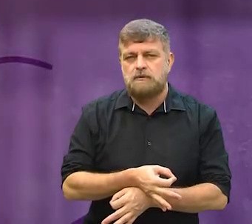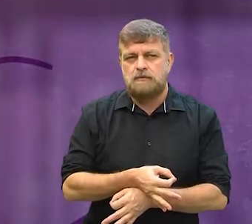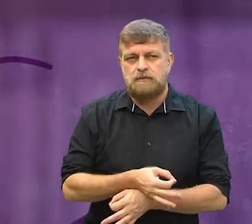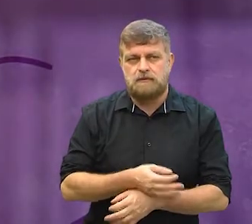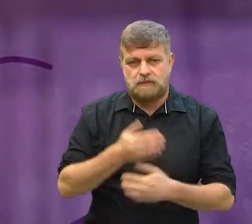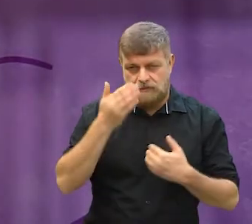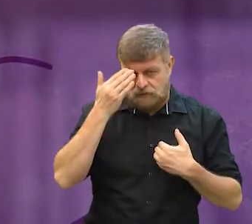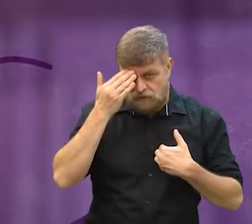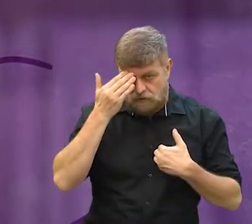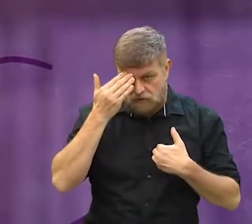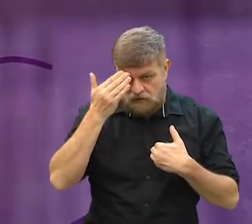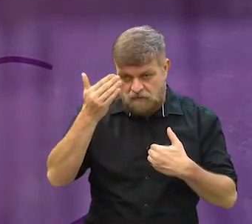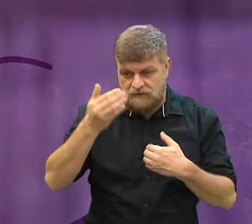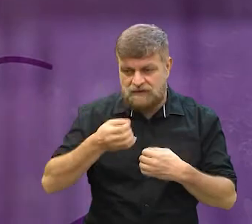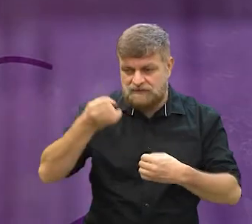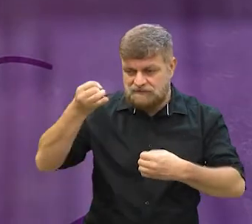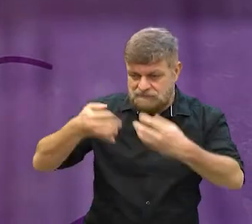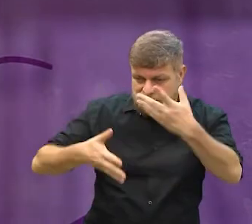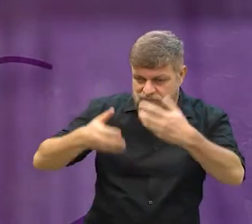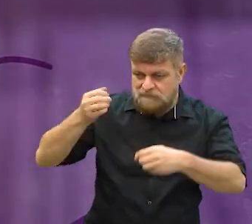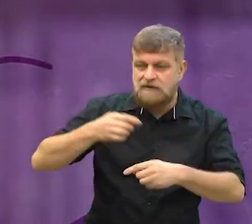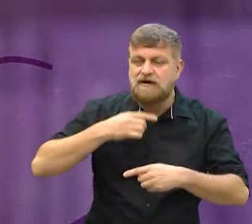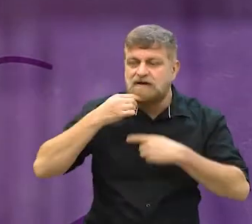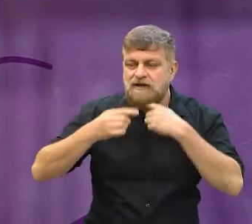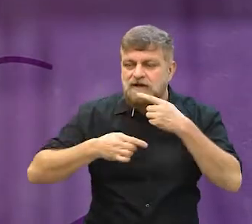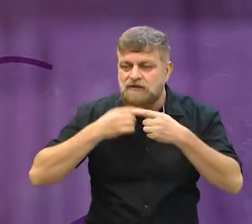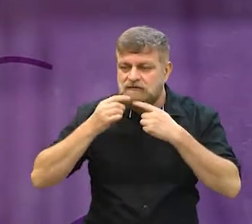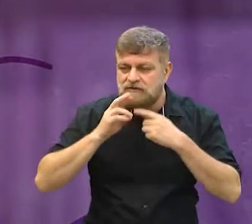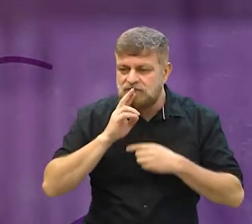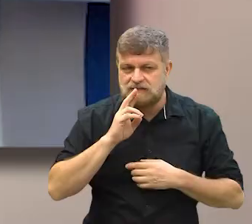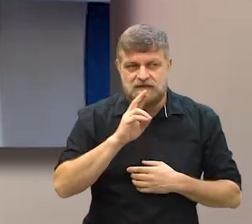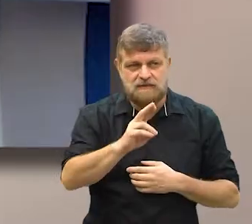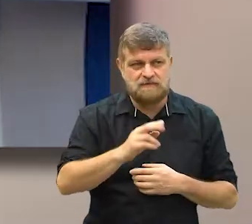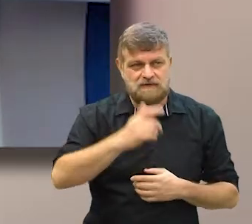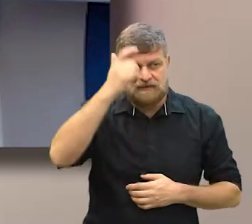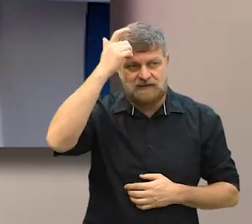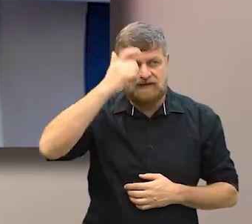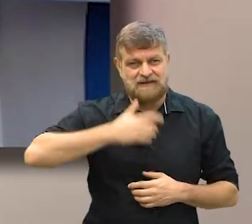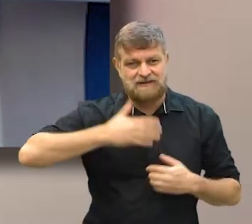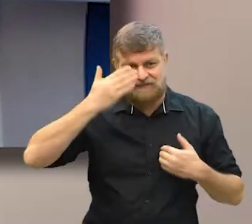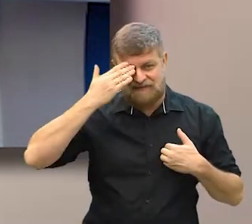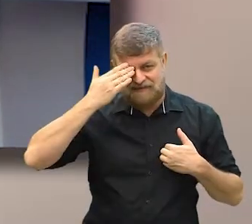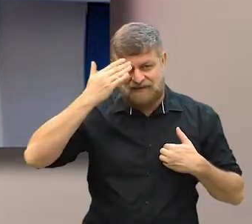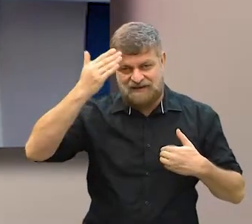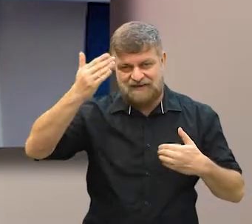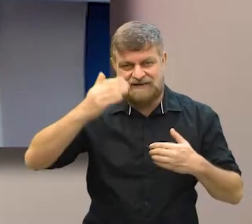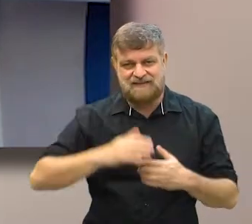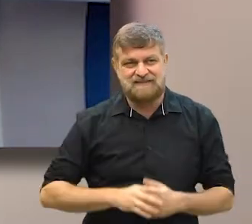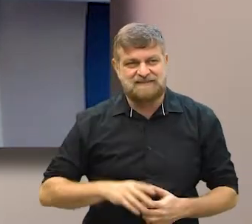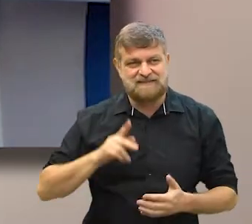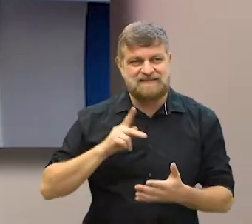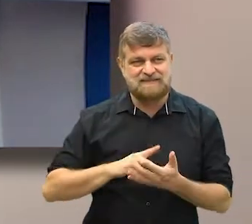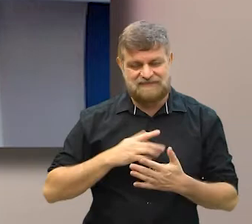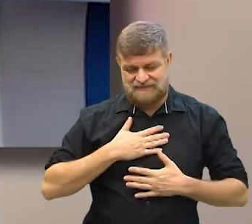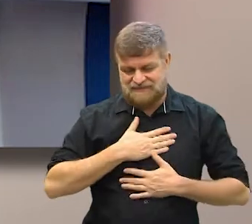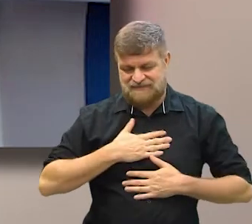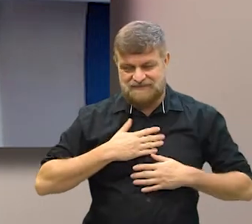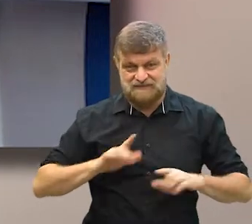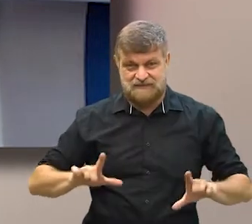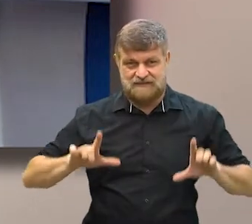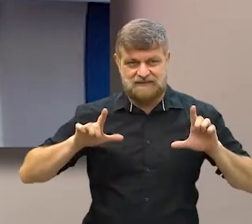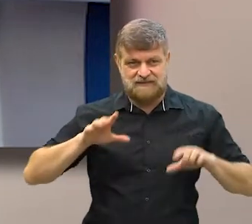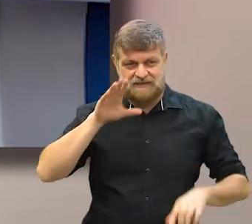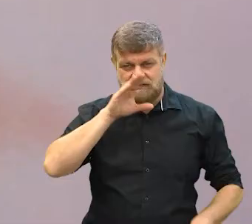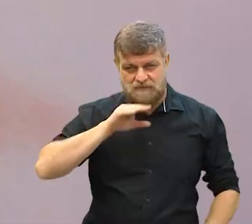viu, por falar com a gente aqui e tirar algumas dúvidas. Eu que agradeço o convite, é verdadeiramente uma honra estar aqui